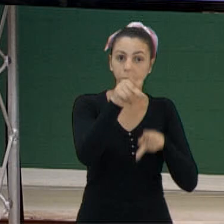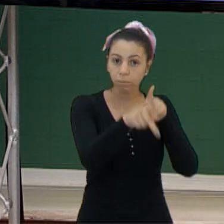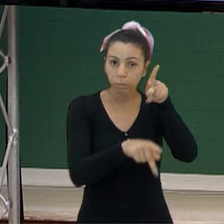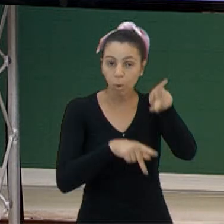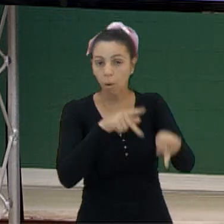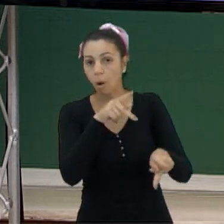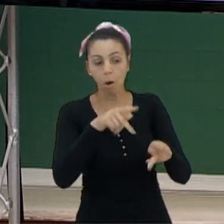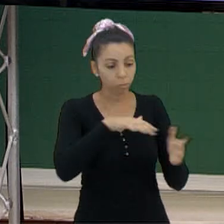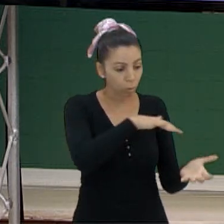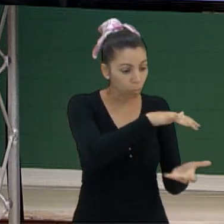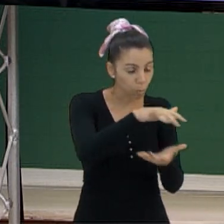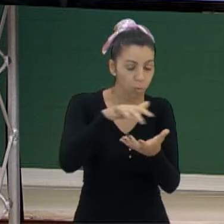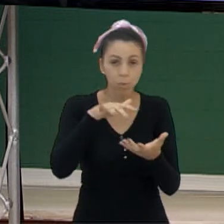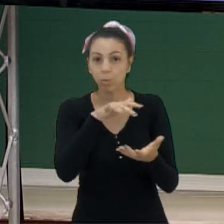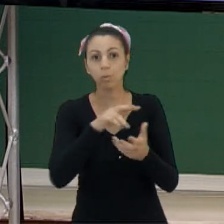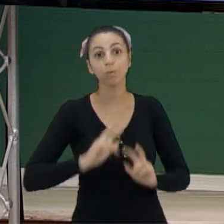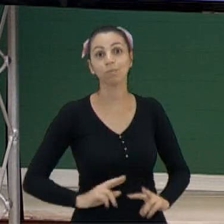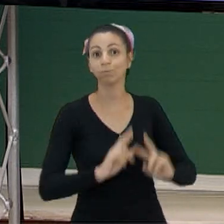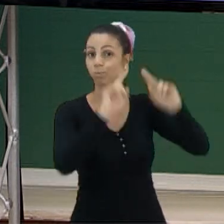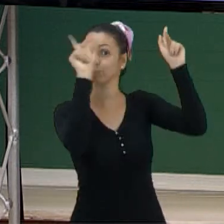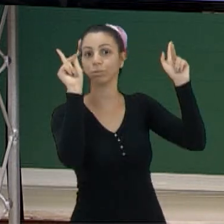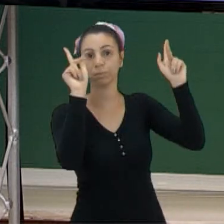novos mundos, o novo mundo, né?